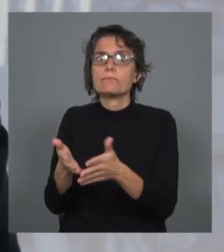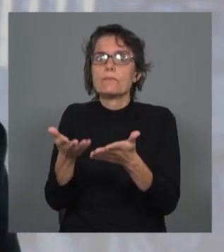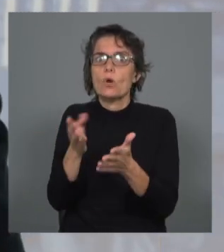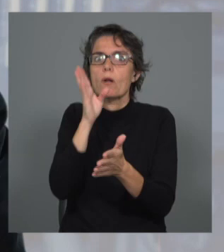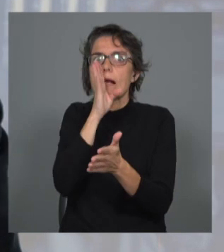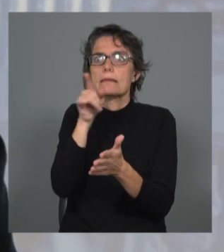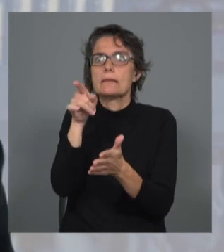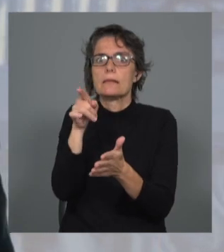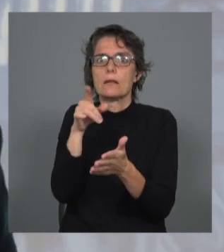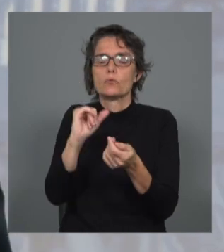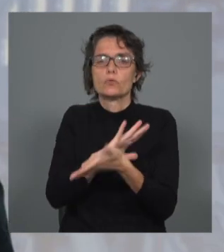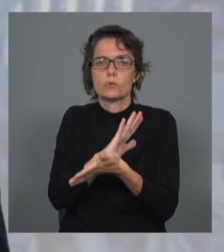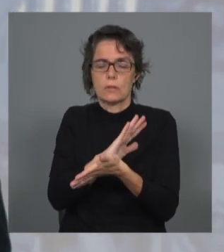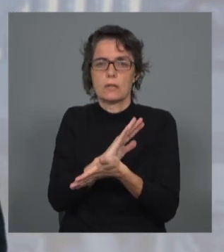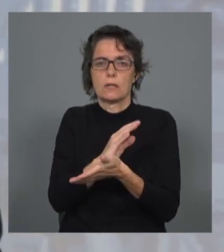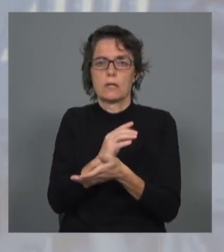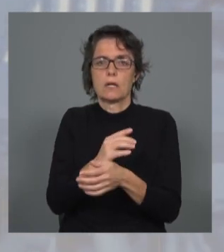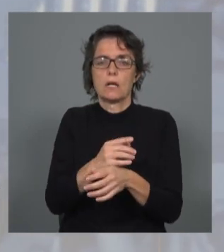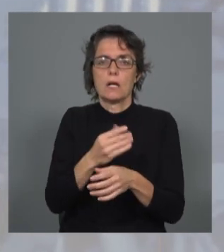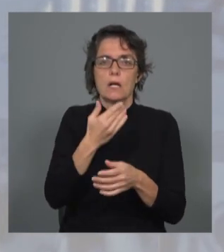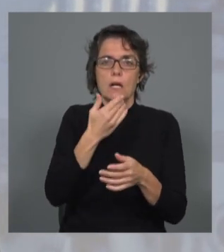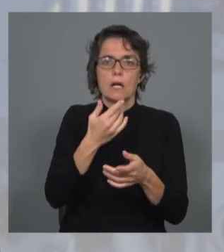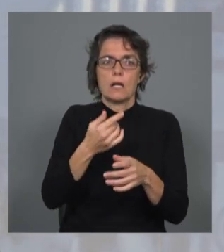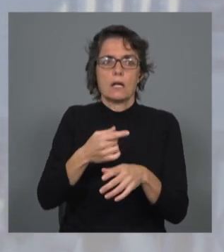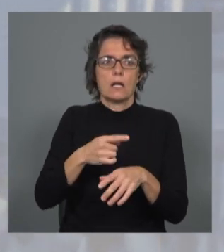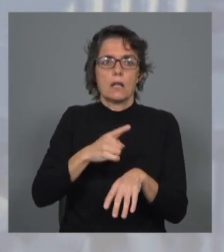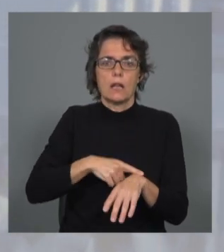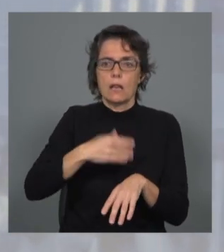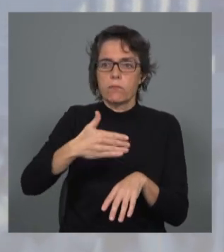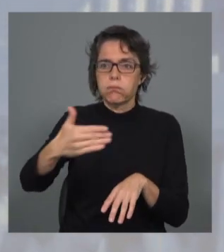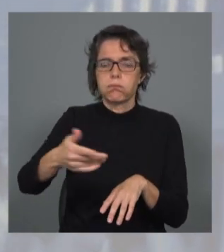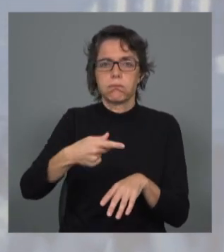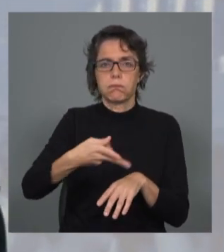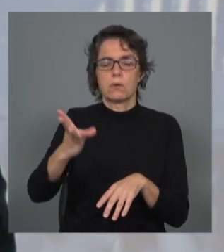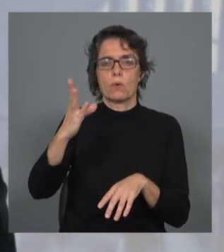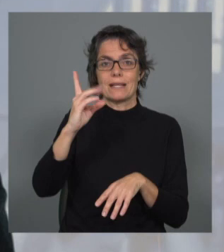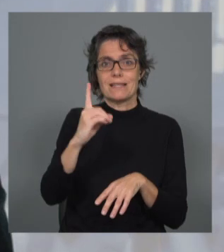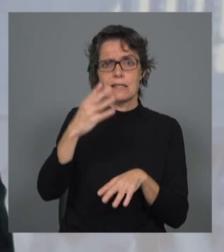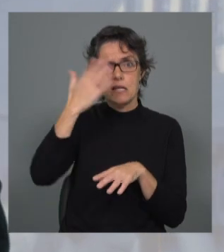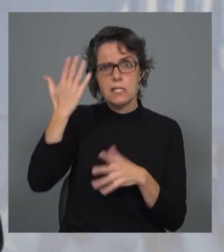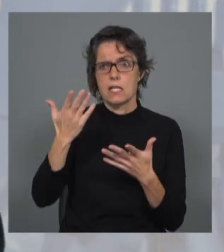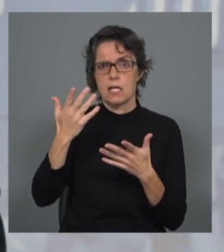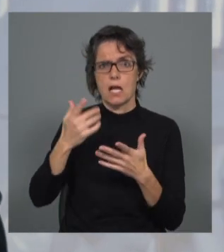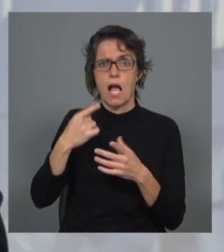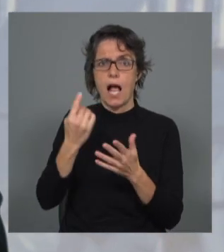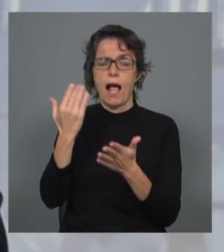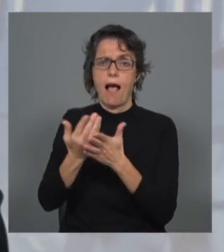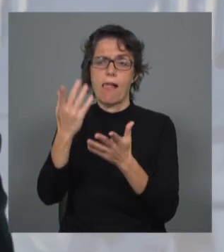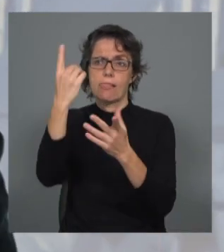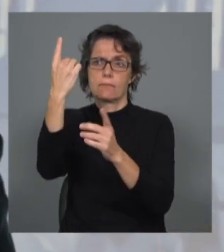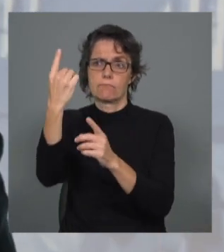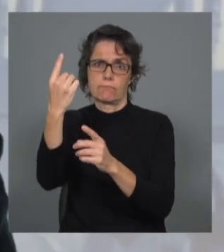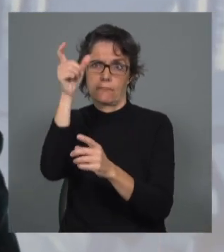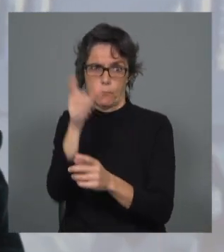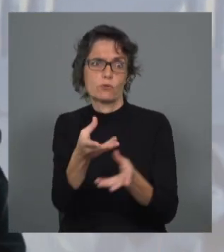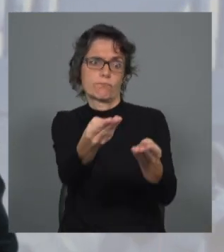jornal é expedido e demora 3, 4, 5, 6 dias a chegar ao destinatário, fica a mensagem comprometida.